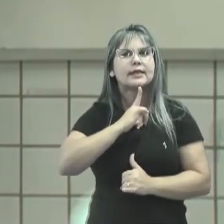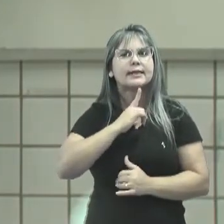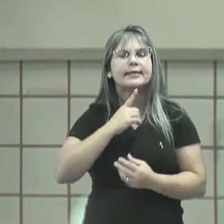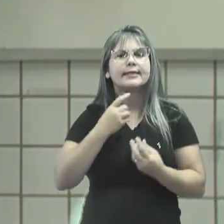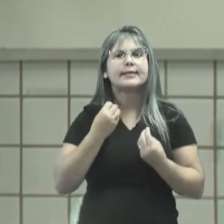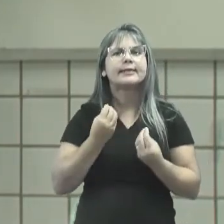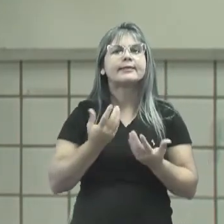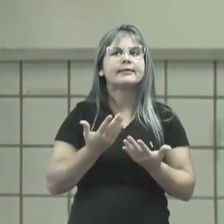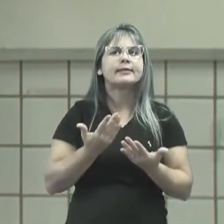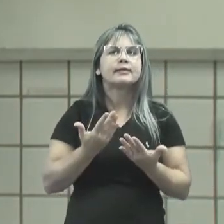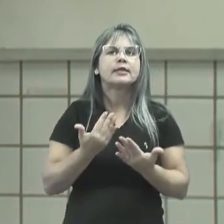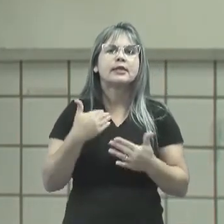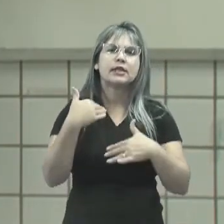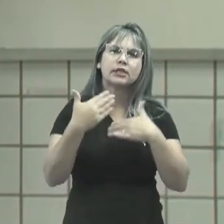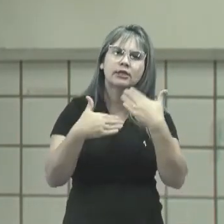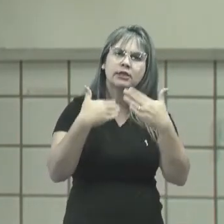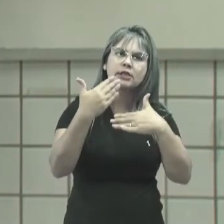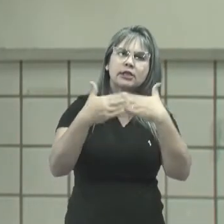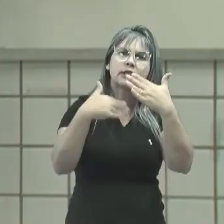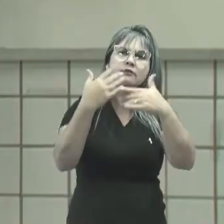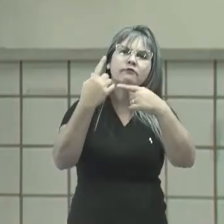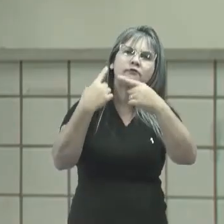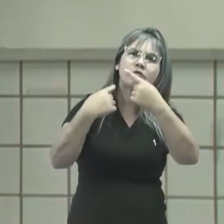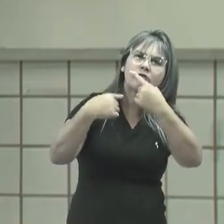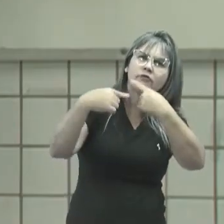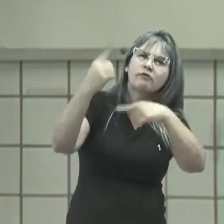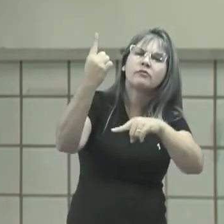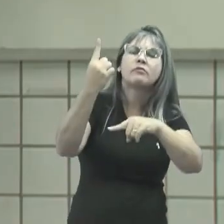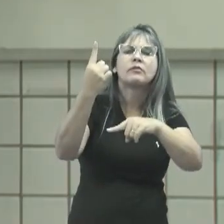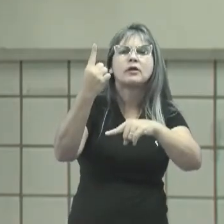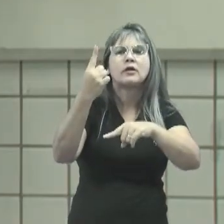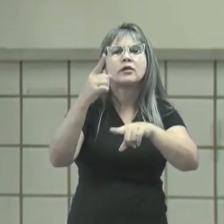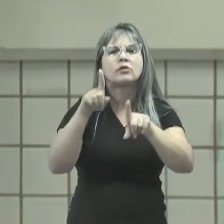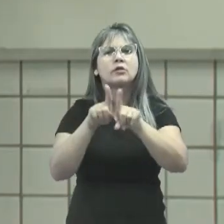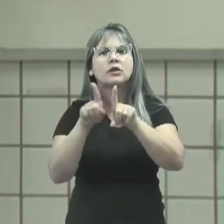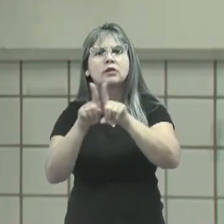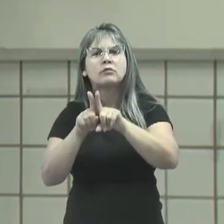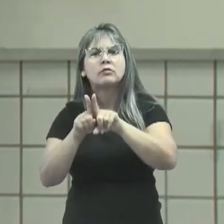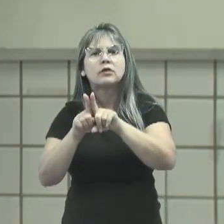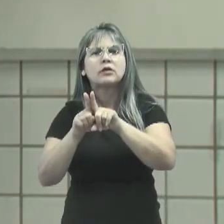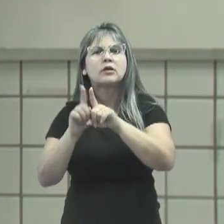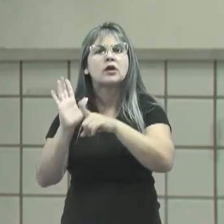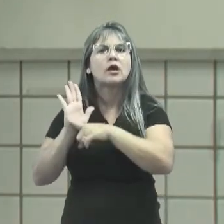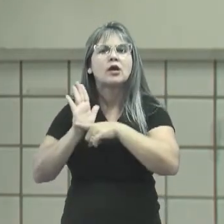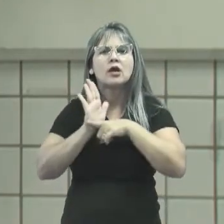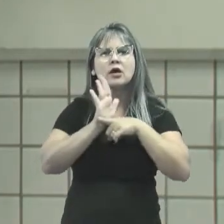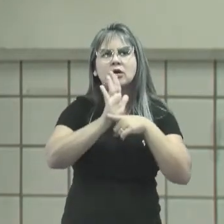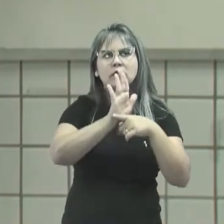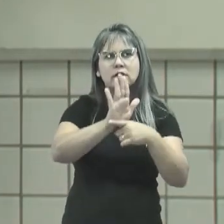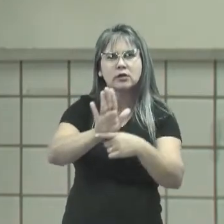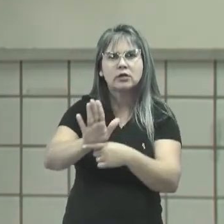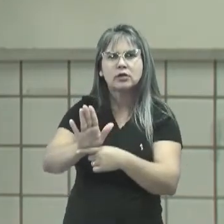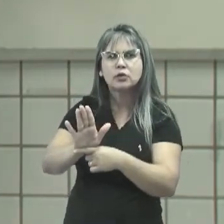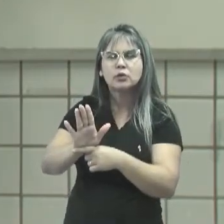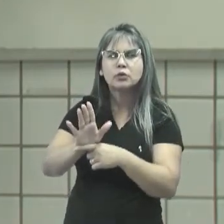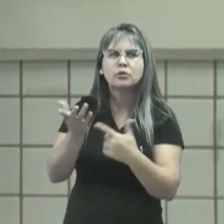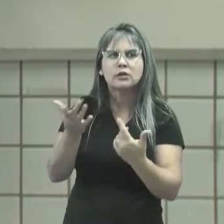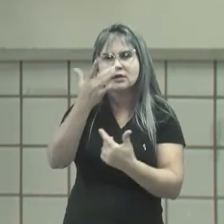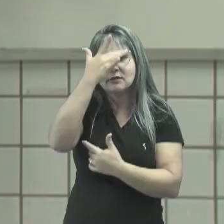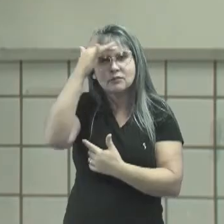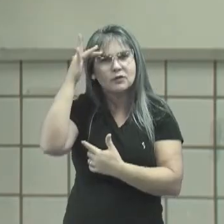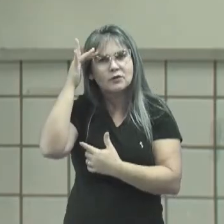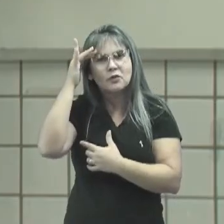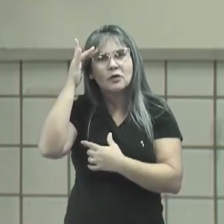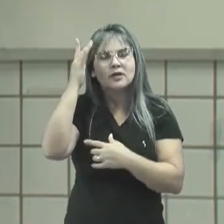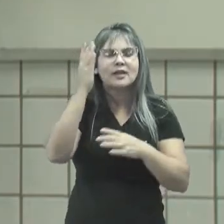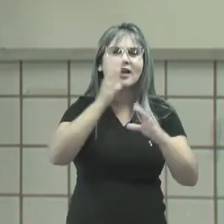nessa linha de ajudar as pessoas a trabalharem aí, a trocar informações, né? Hoje em dia a